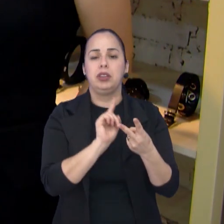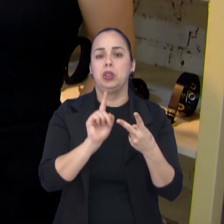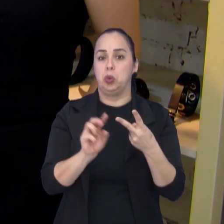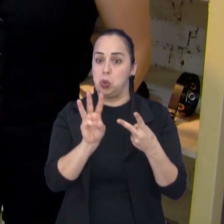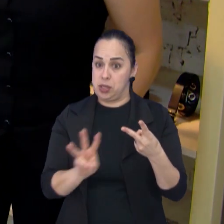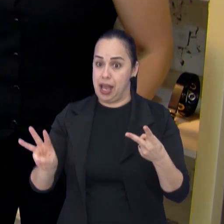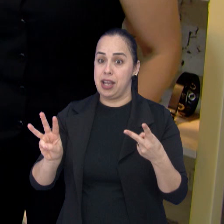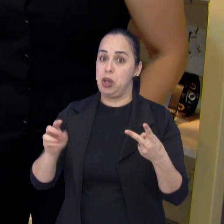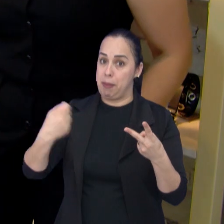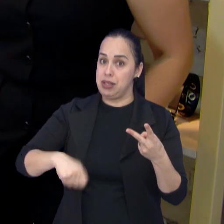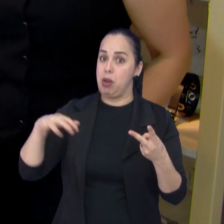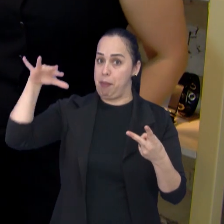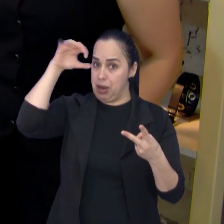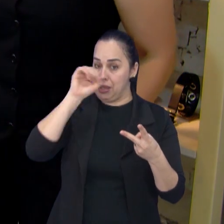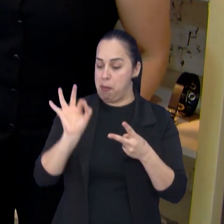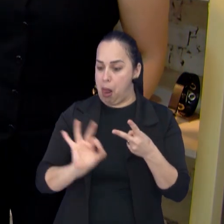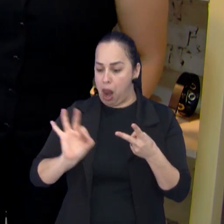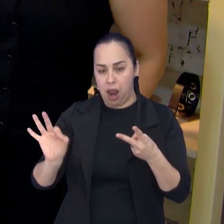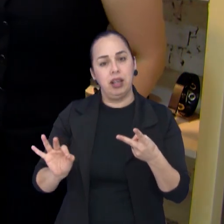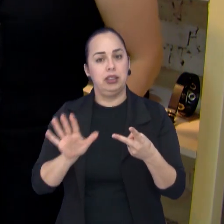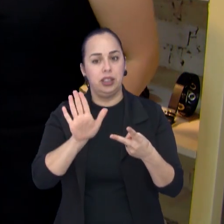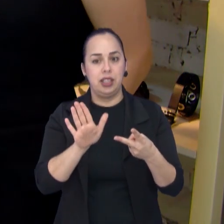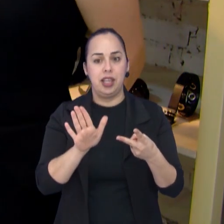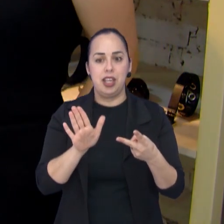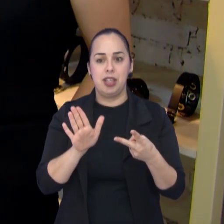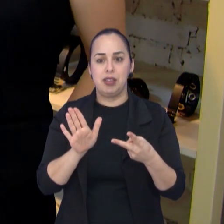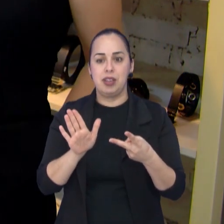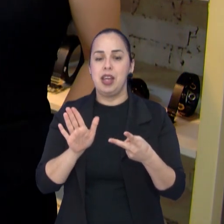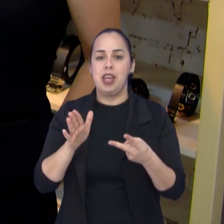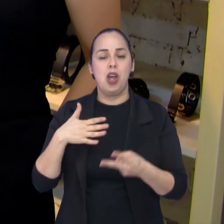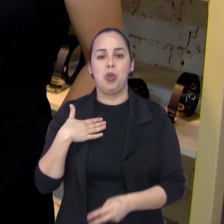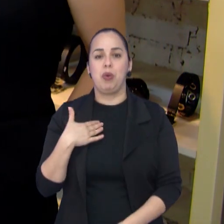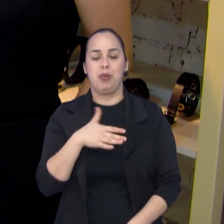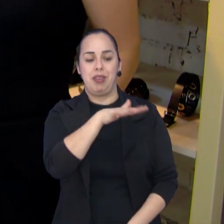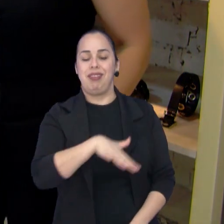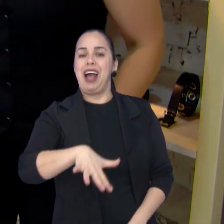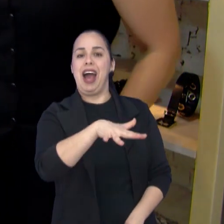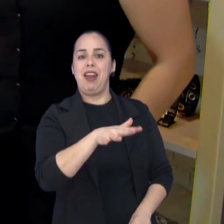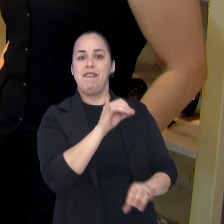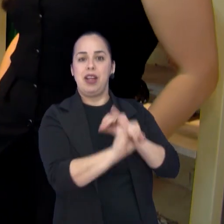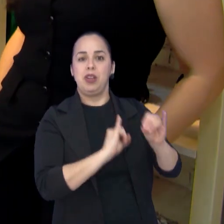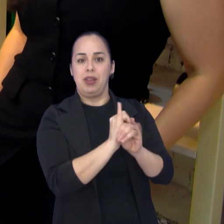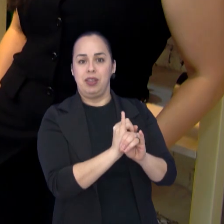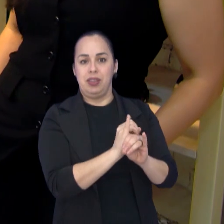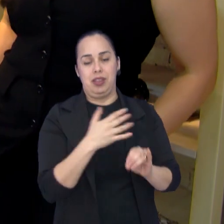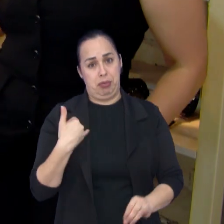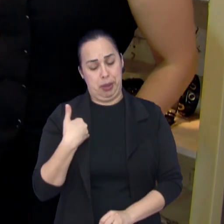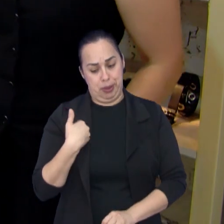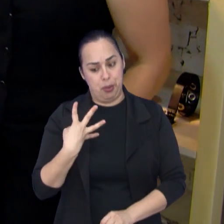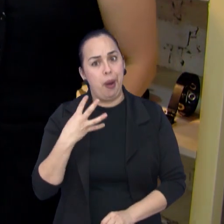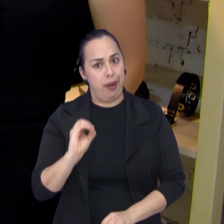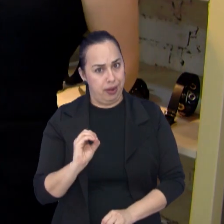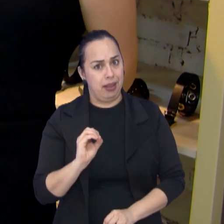site eu vou ter que aprender muita coisa, né? Porque, como eu disse, eu não vim desse mundo virtual, né? Depois dos 40 é muito difícil a